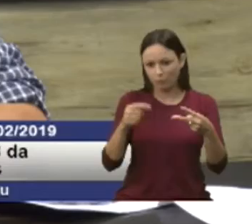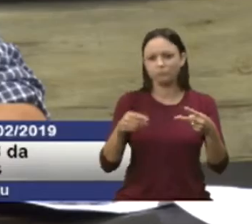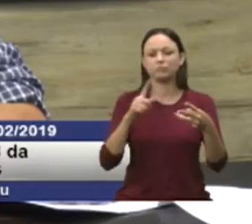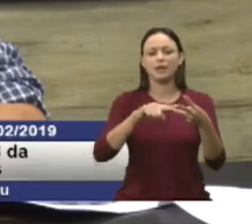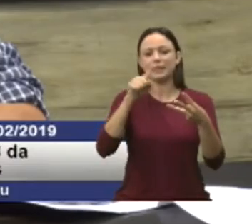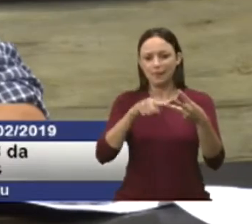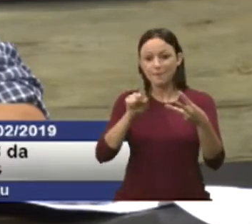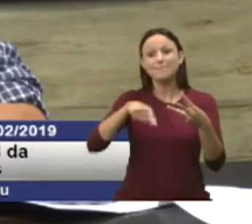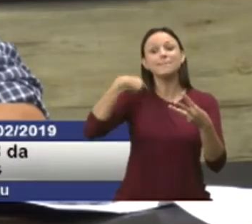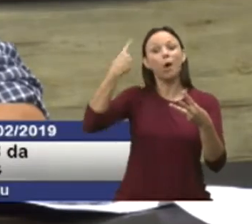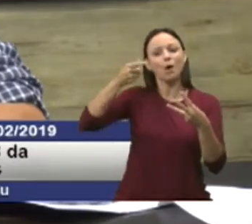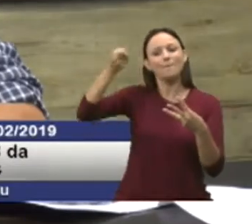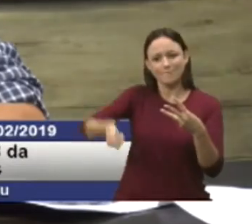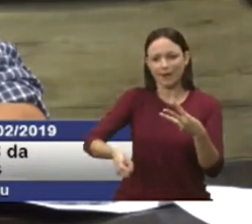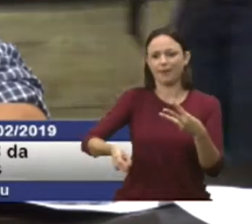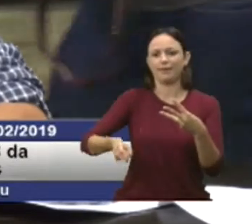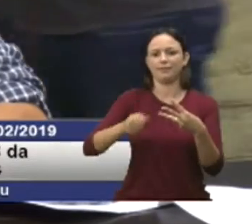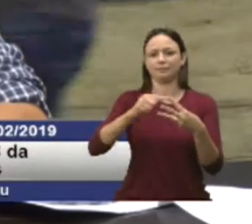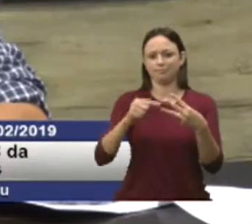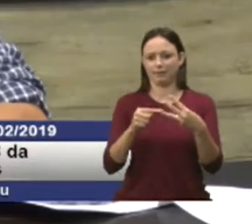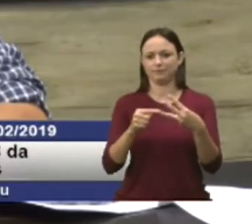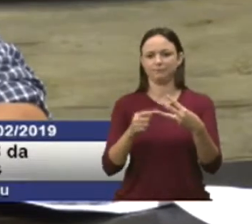de fato.